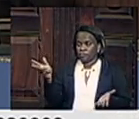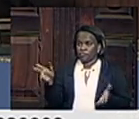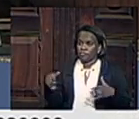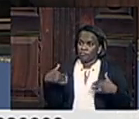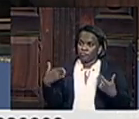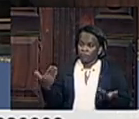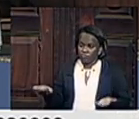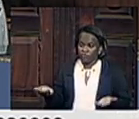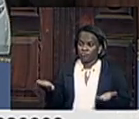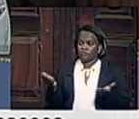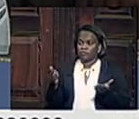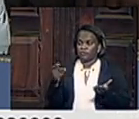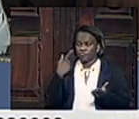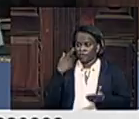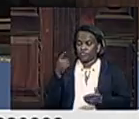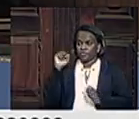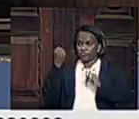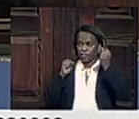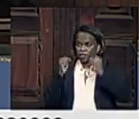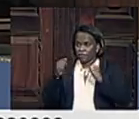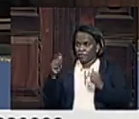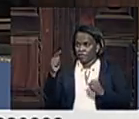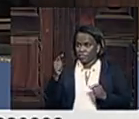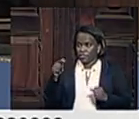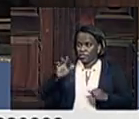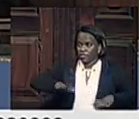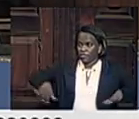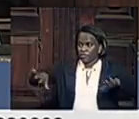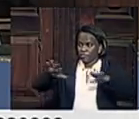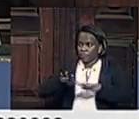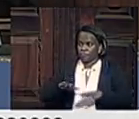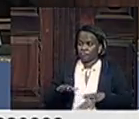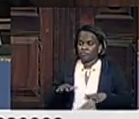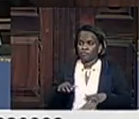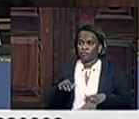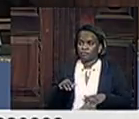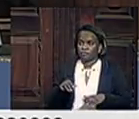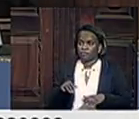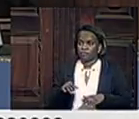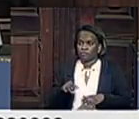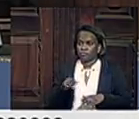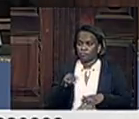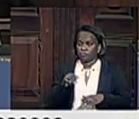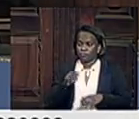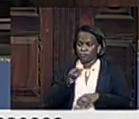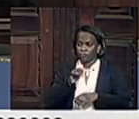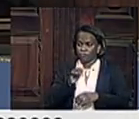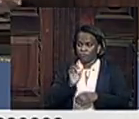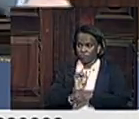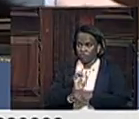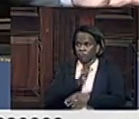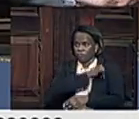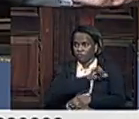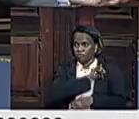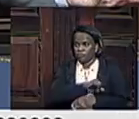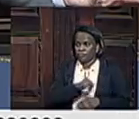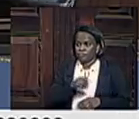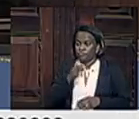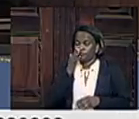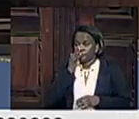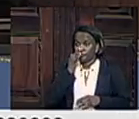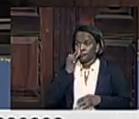Alija as fábricas de refrigerantes que estão no estado do Rio de Janeiro. E